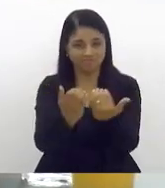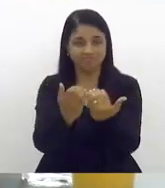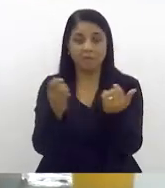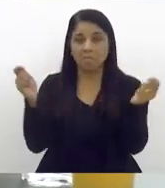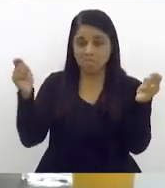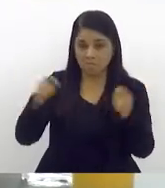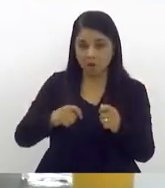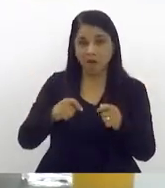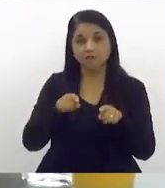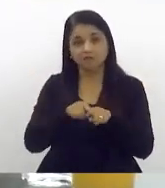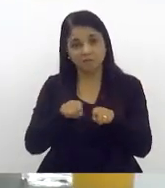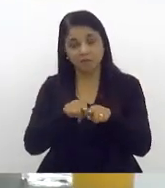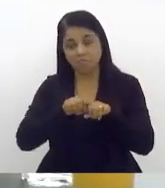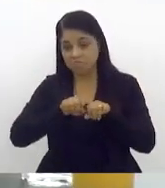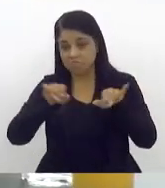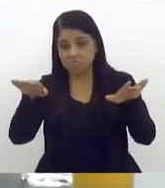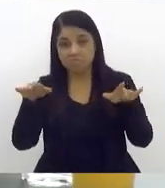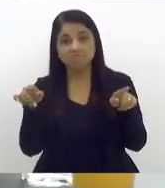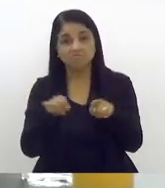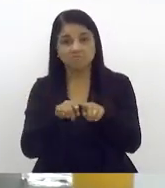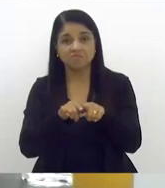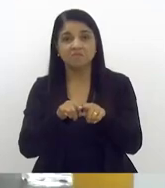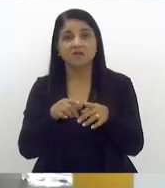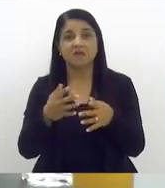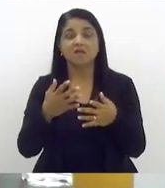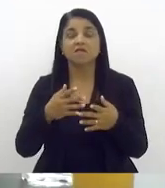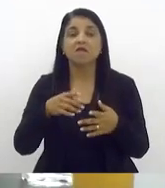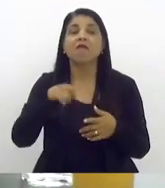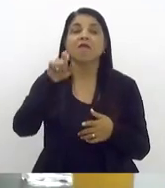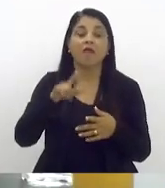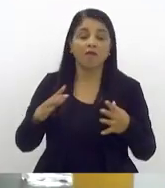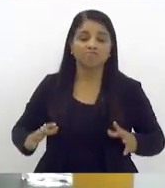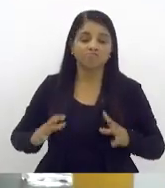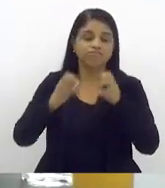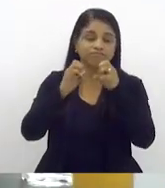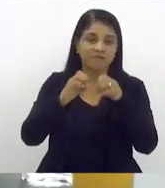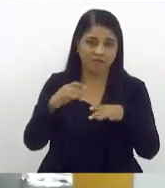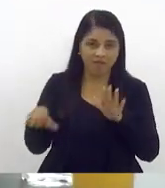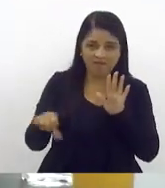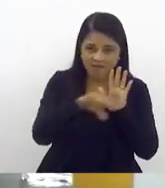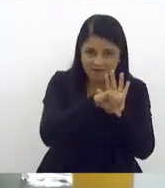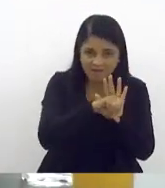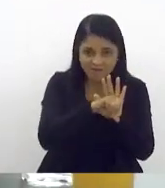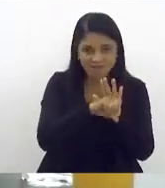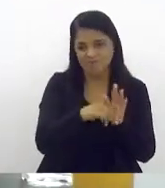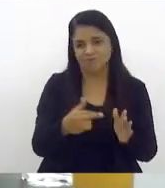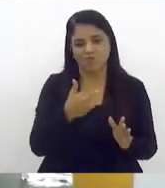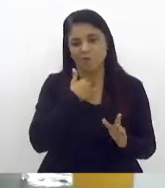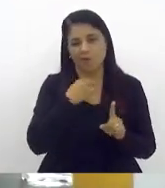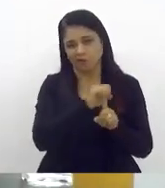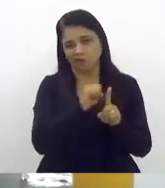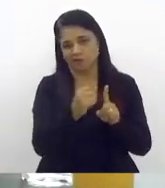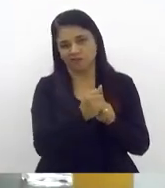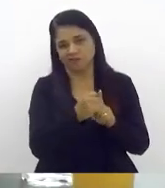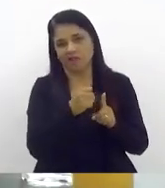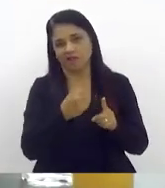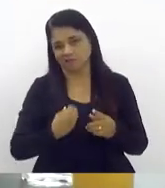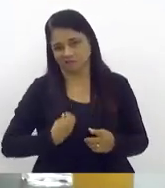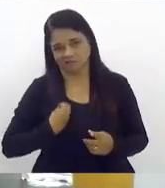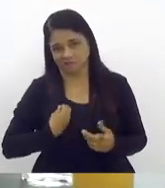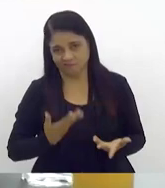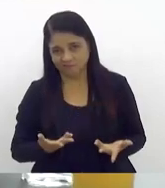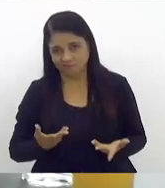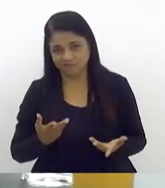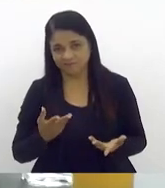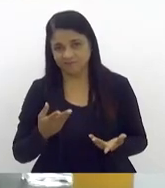shows, até para identificar, porque aquele que quer brigar, quer cometer crime, não pode conviver no meio na sociedade. Vai ser uma forma de blindar. É